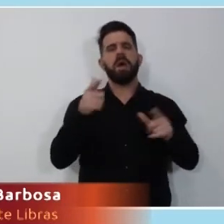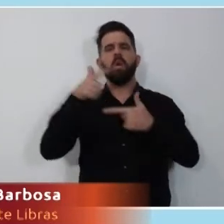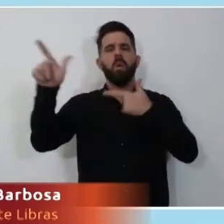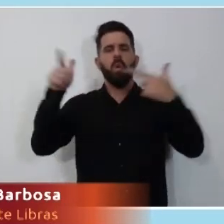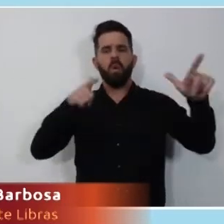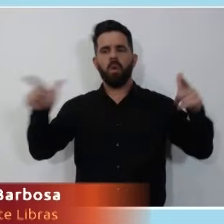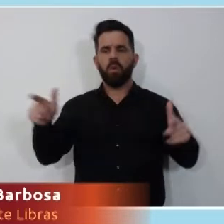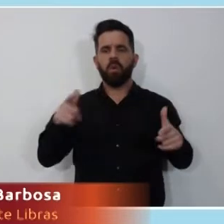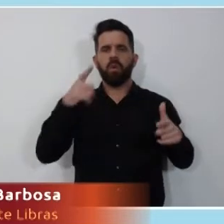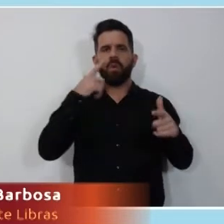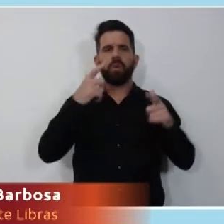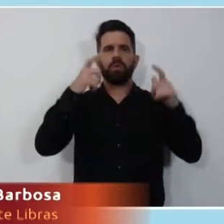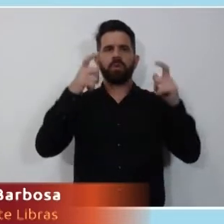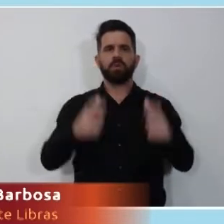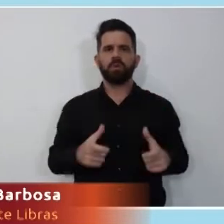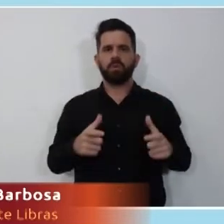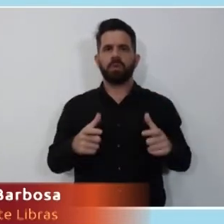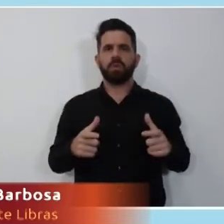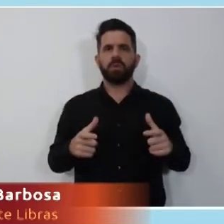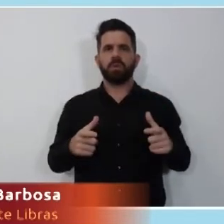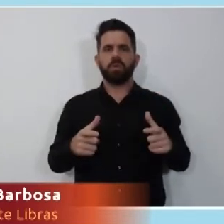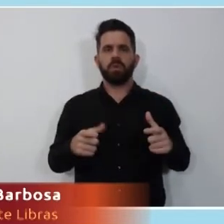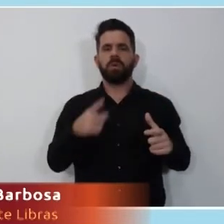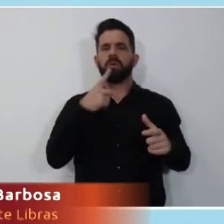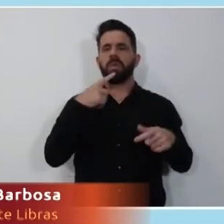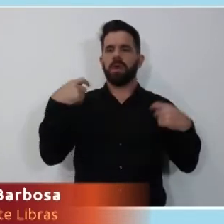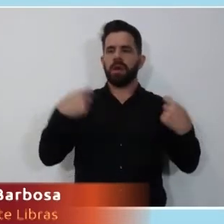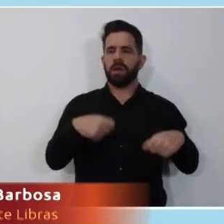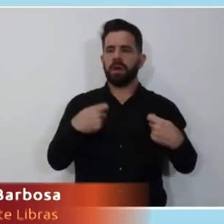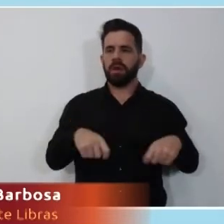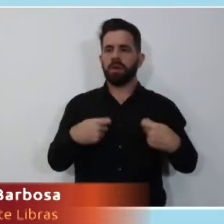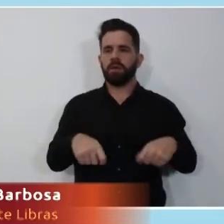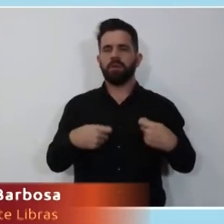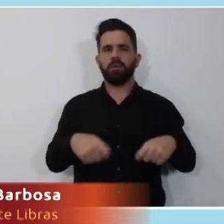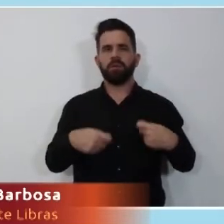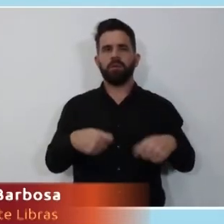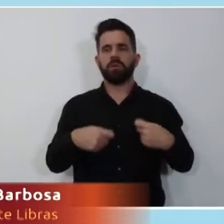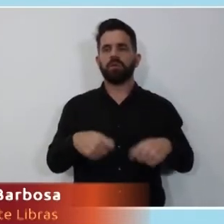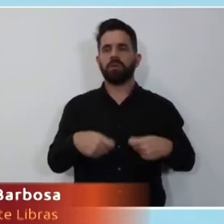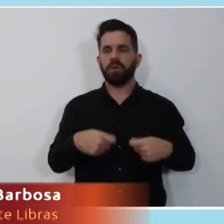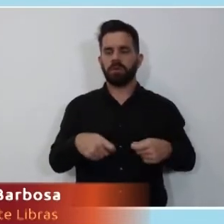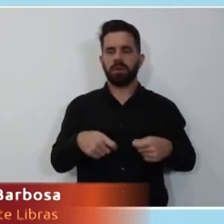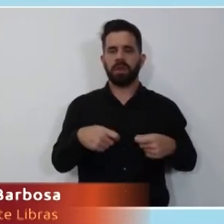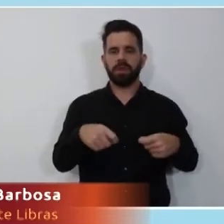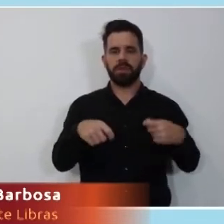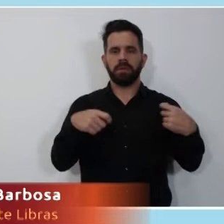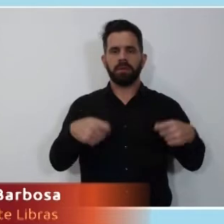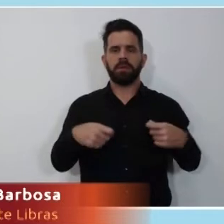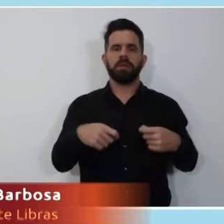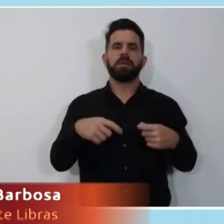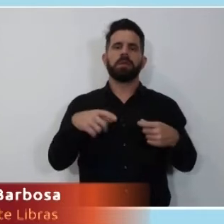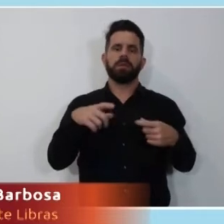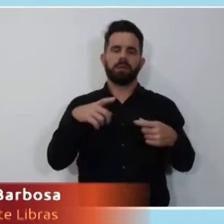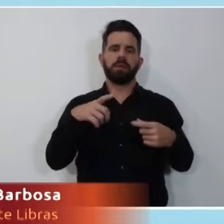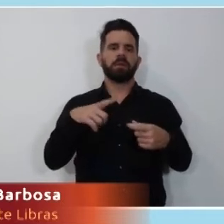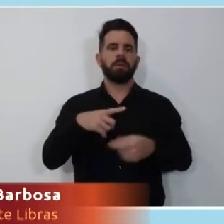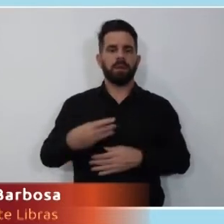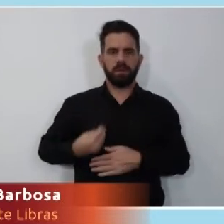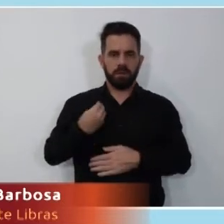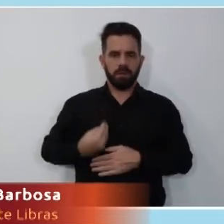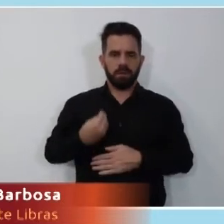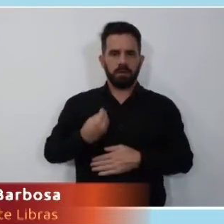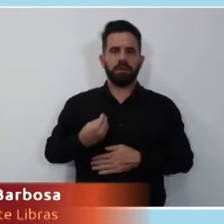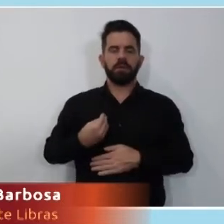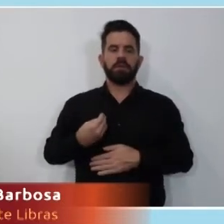ciclovias? Possível, necessário, e é uma dívida que o poder público está tendo com a sociedade. Na